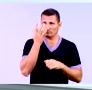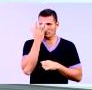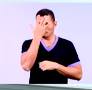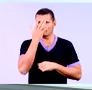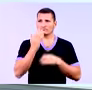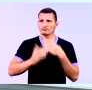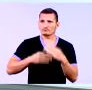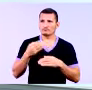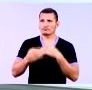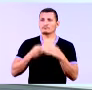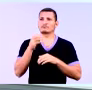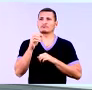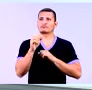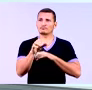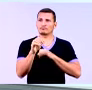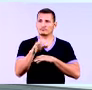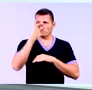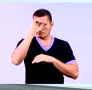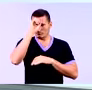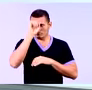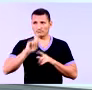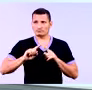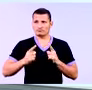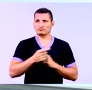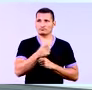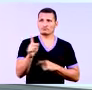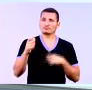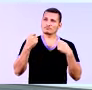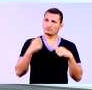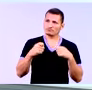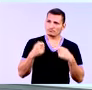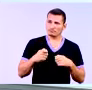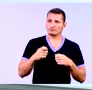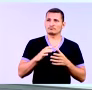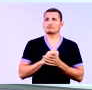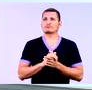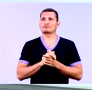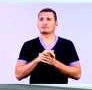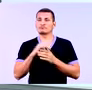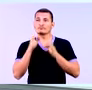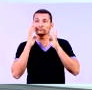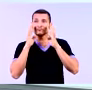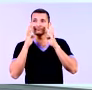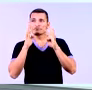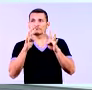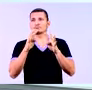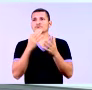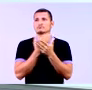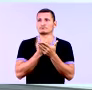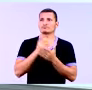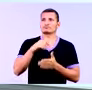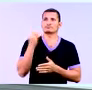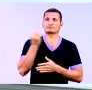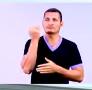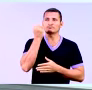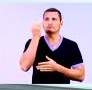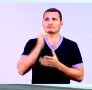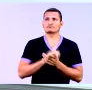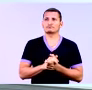ensino-aprendizagem. Mas vocês precisam cumprir todas as etapas. Assistir a aula é importante, mas não é tudo.